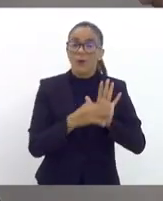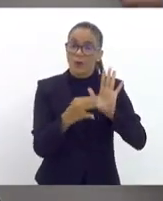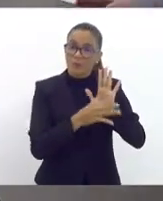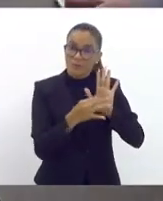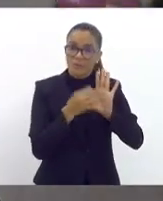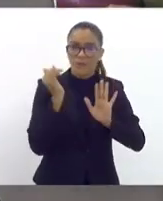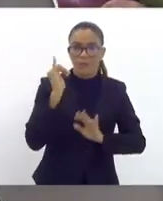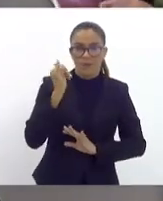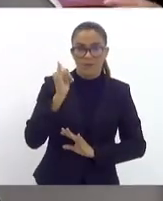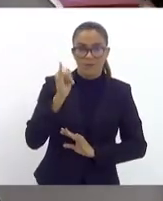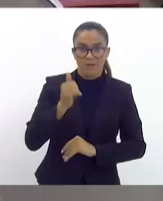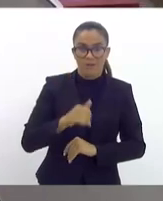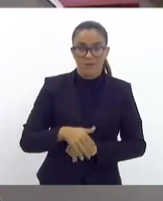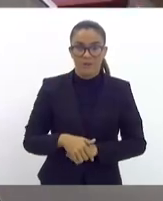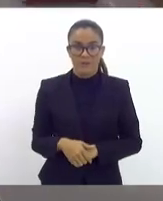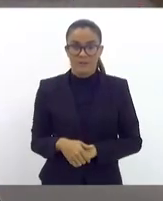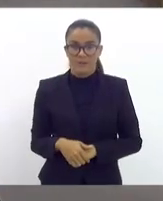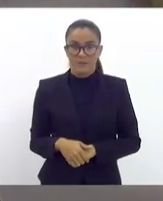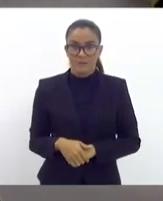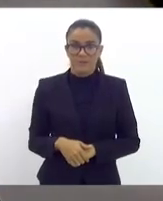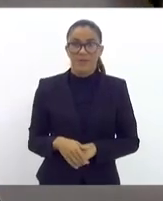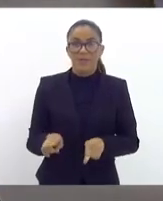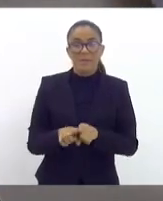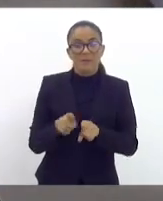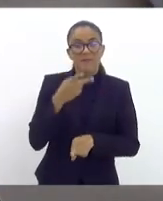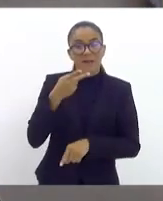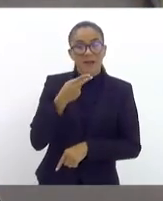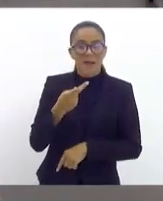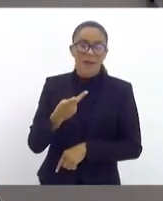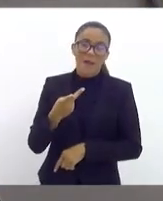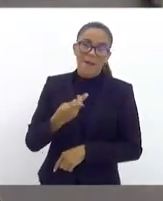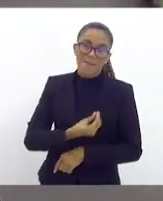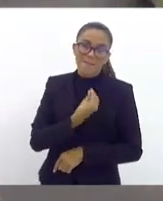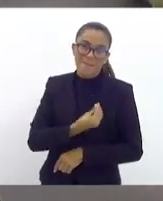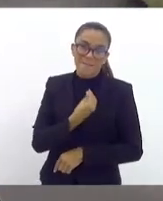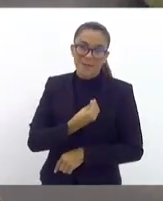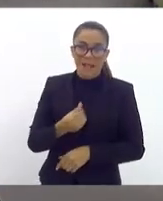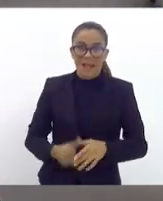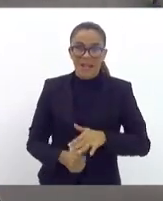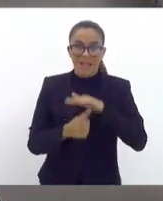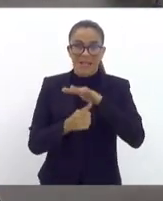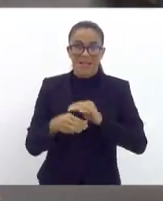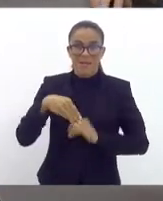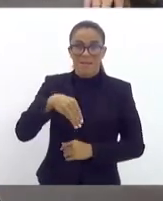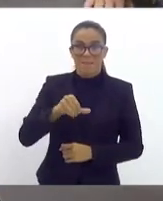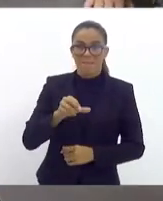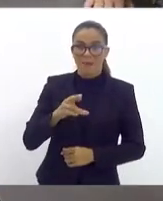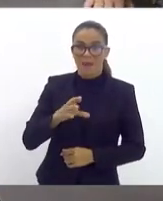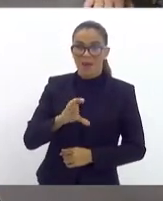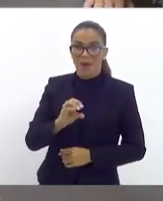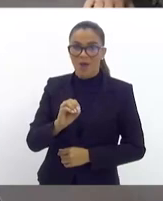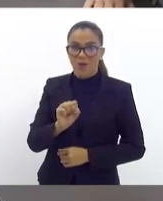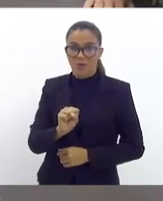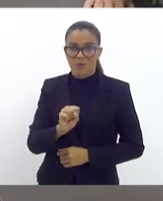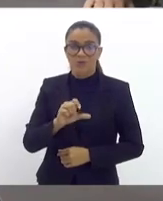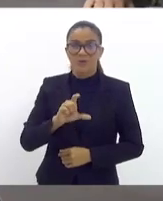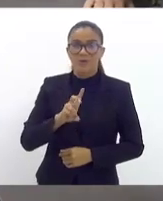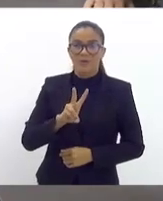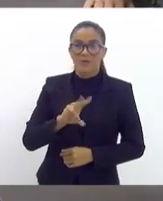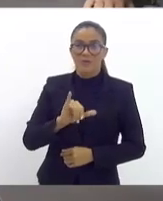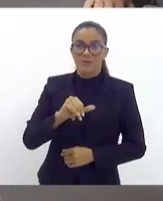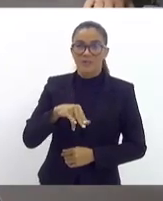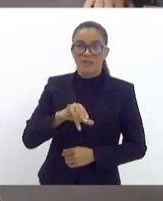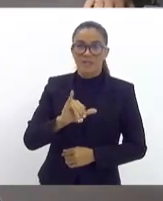relator está com a presença do meu querido irmão Líder Deputado Marcos Vinícius Deputado serafini também